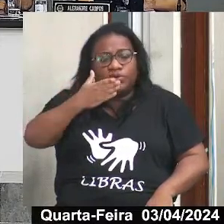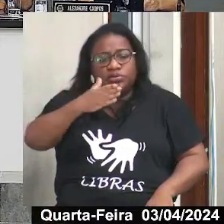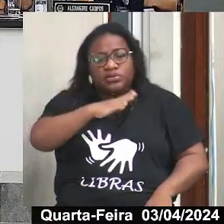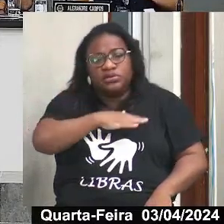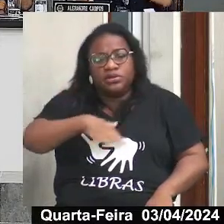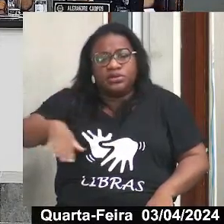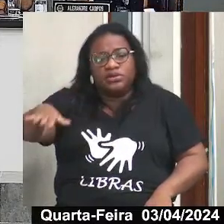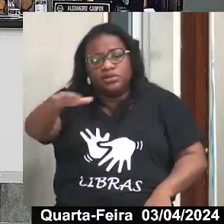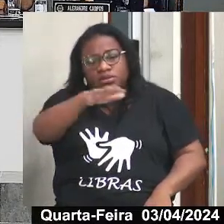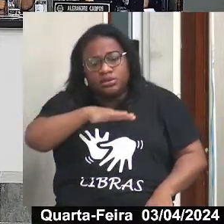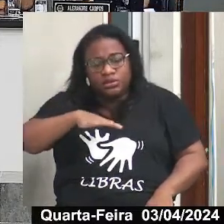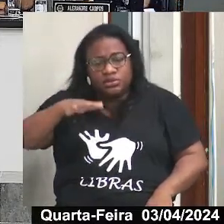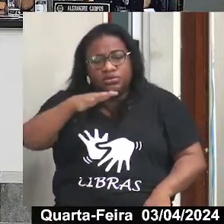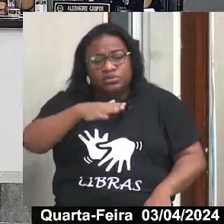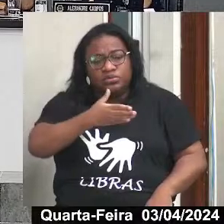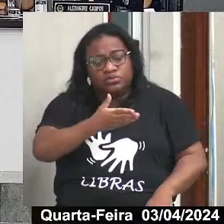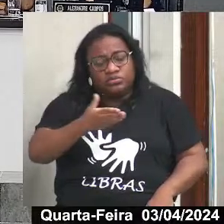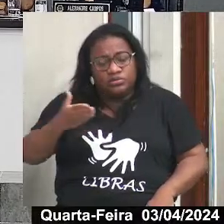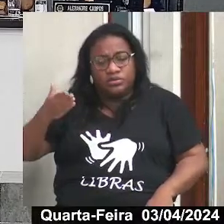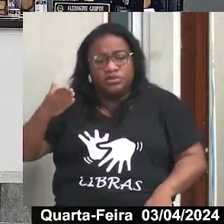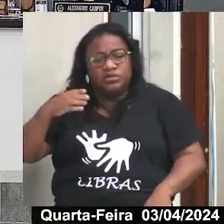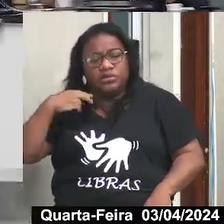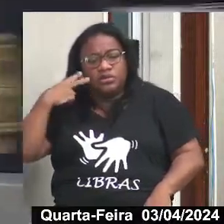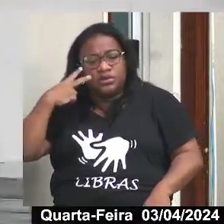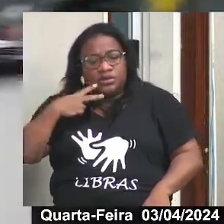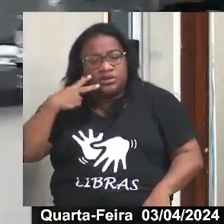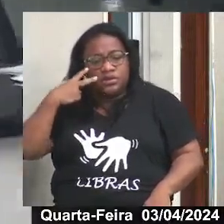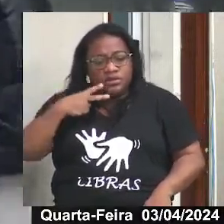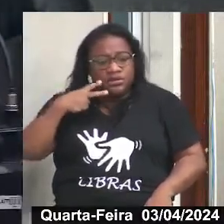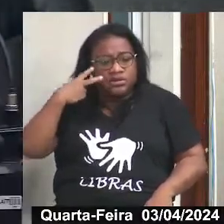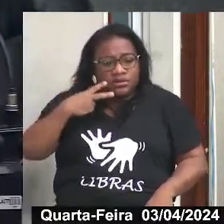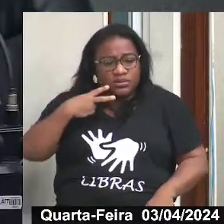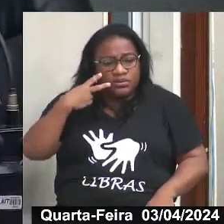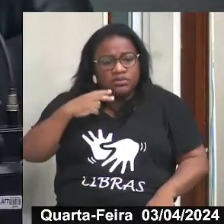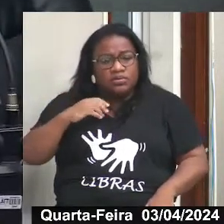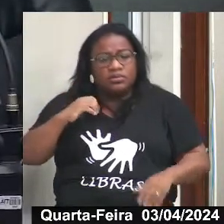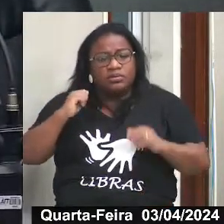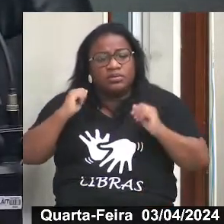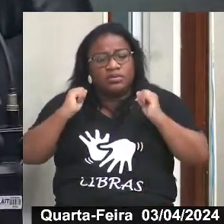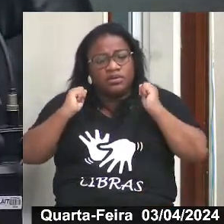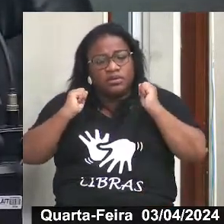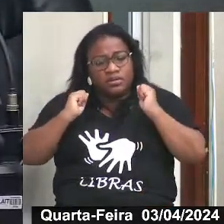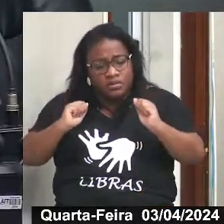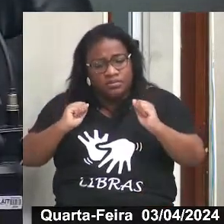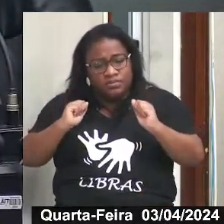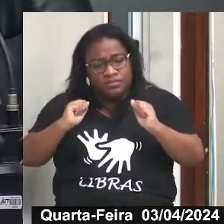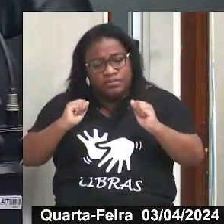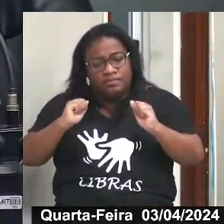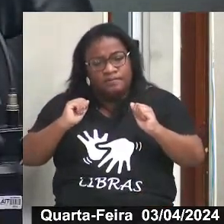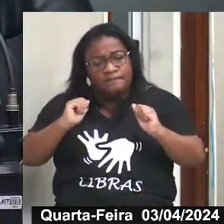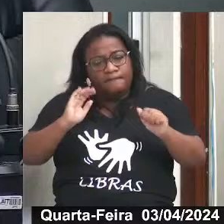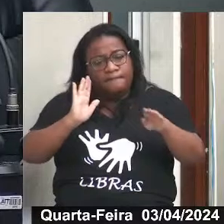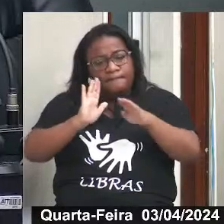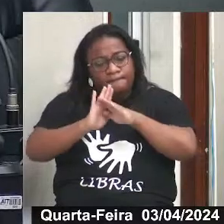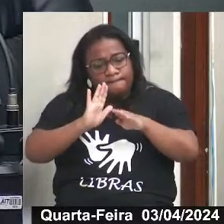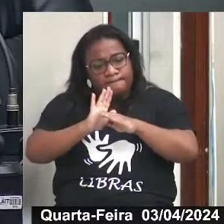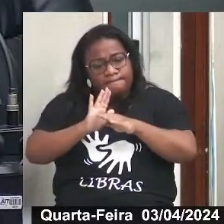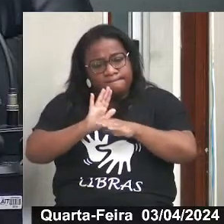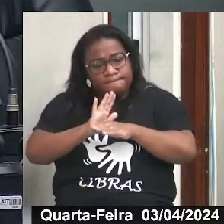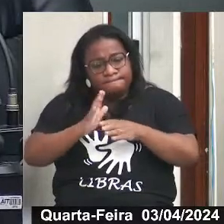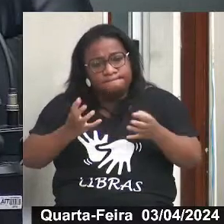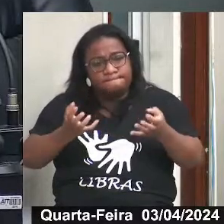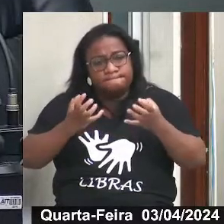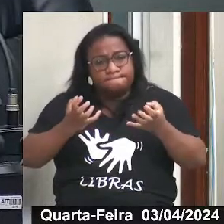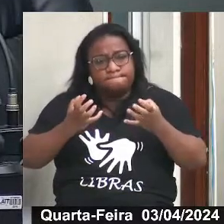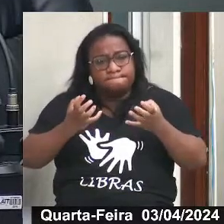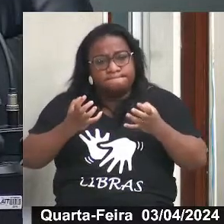Peço aí a colaboração dos vereadores, nobres vereadores, vereadora Aline, para que possa ser aprovado o projeto. Primeiro, até